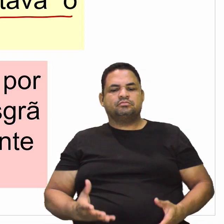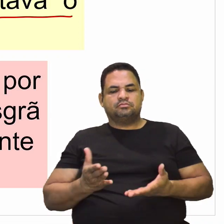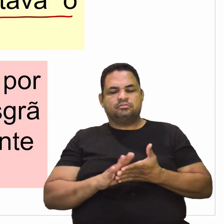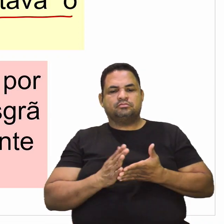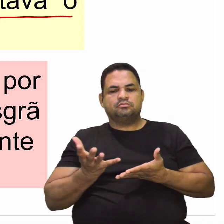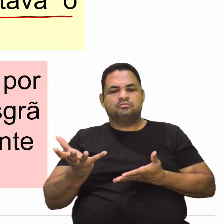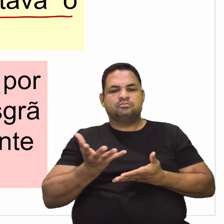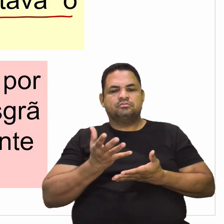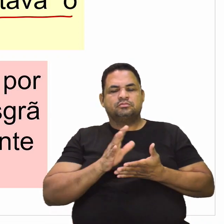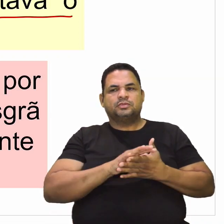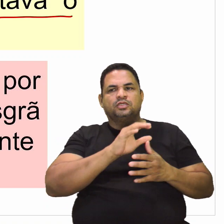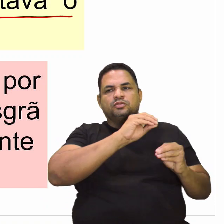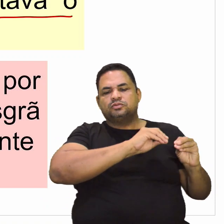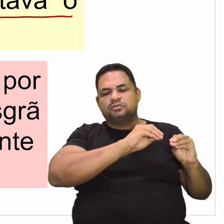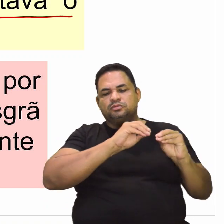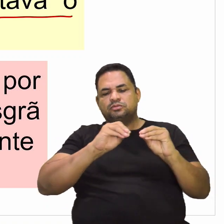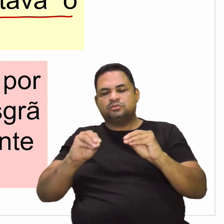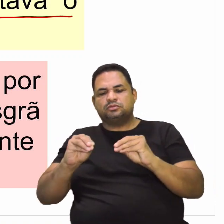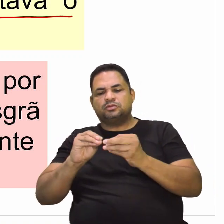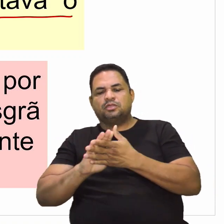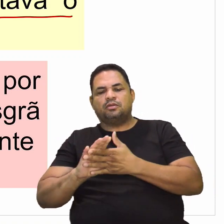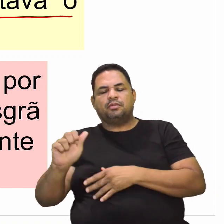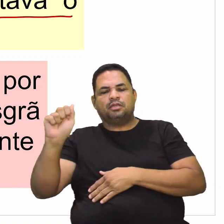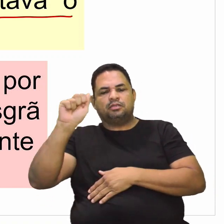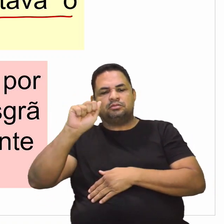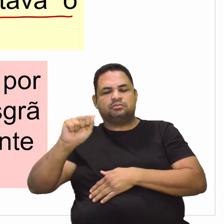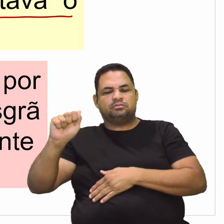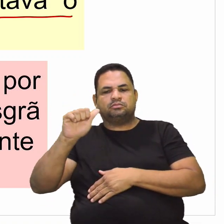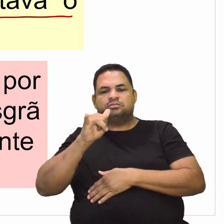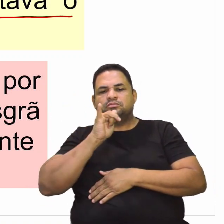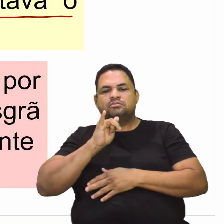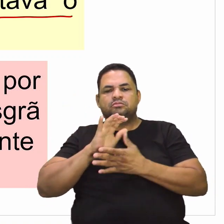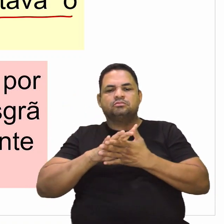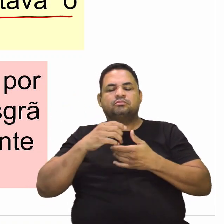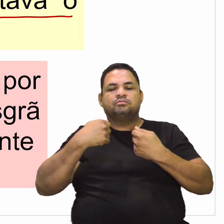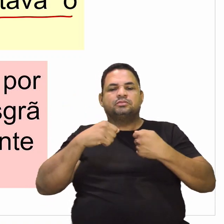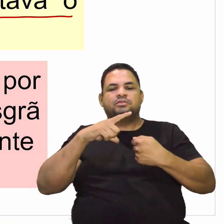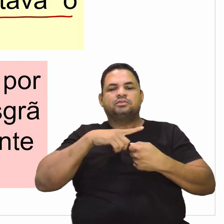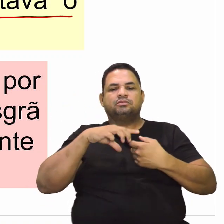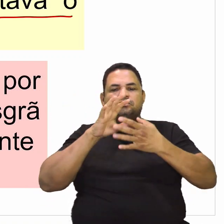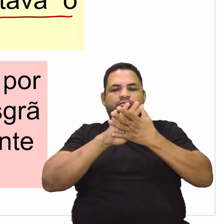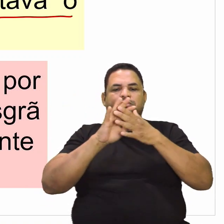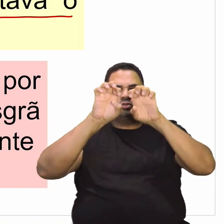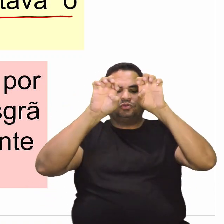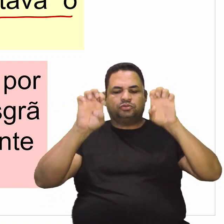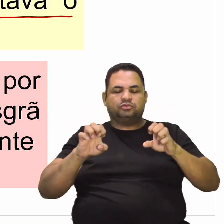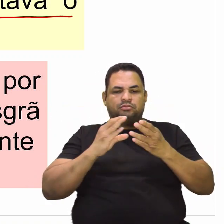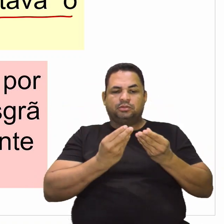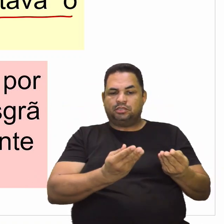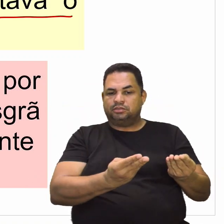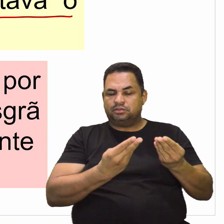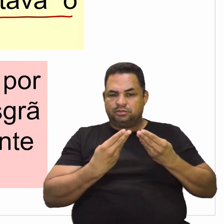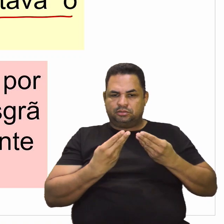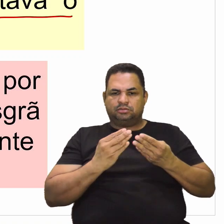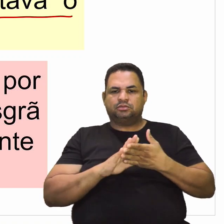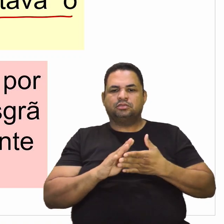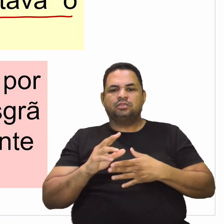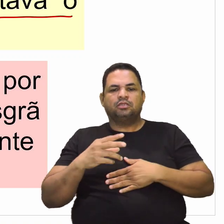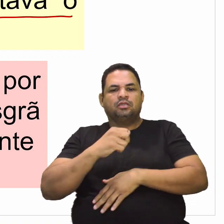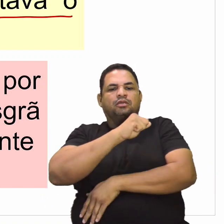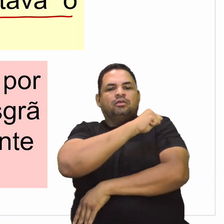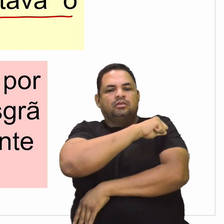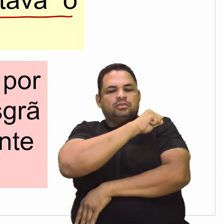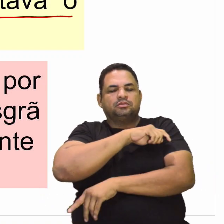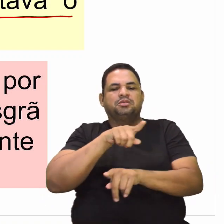a área de Quemes, lá vai ser a corte. Eu tenho que ter uma estrutura para poder recepcioná-lo. Vai mudar para Vilhena, lá vai